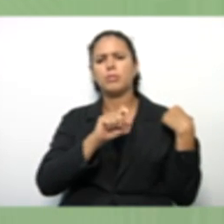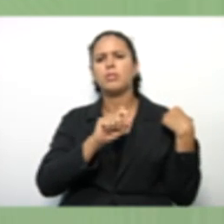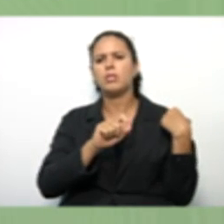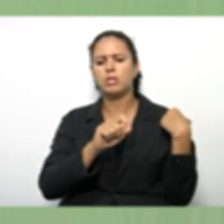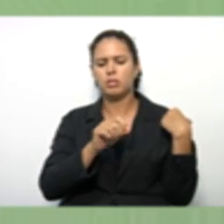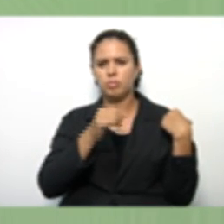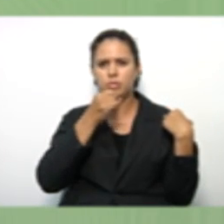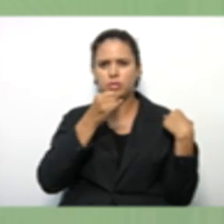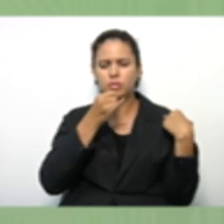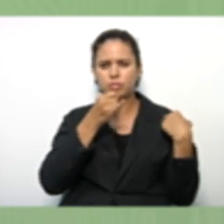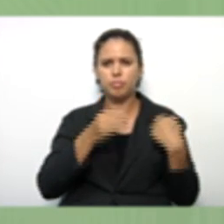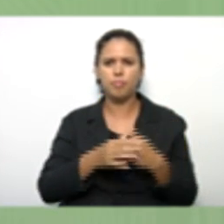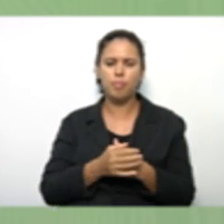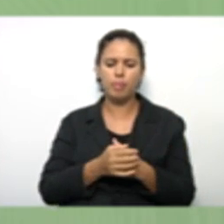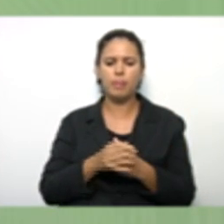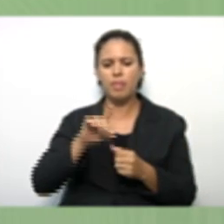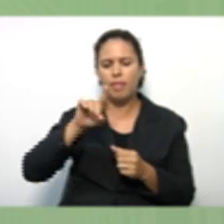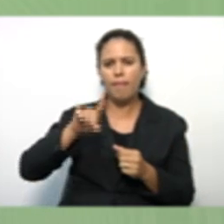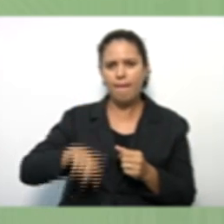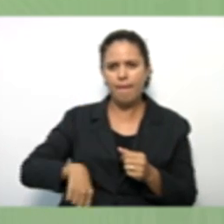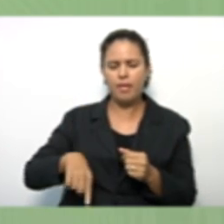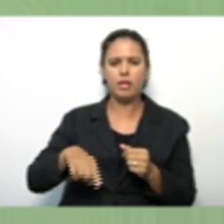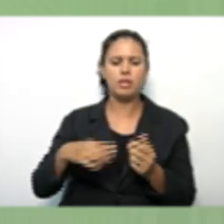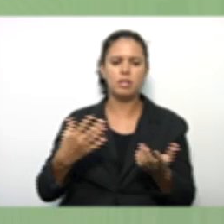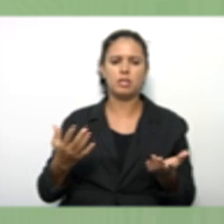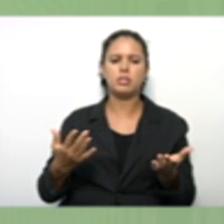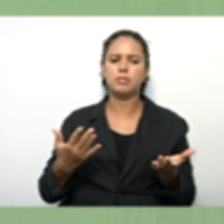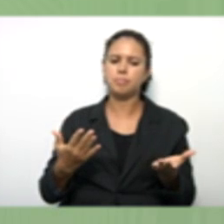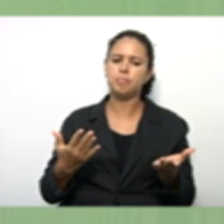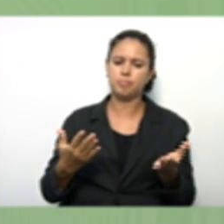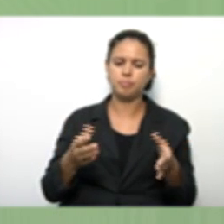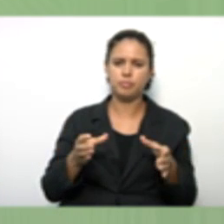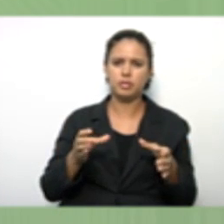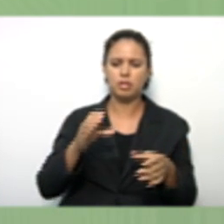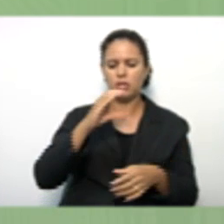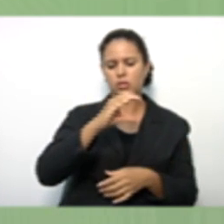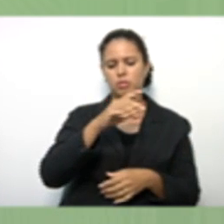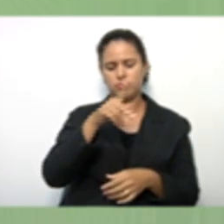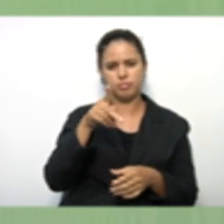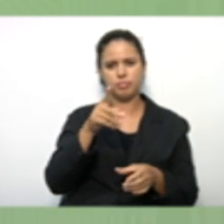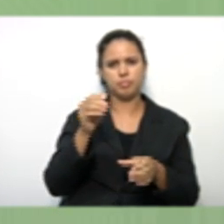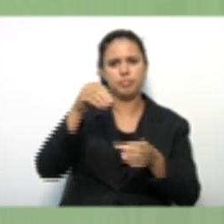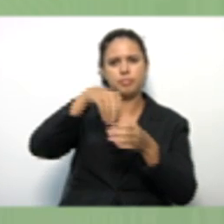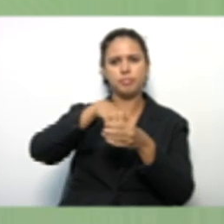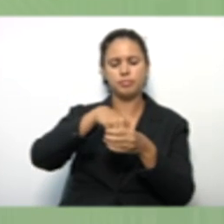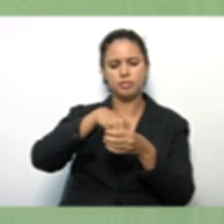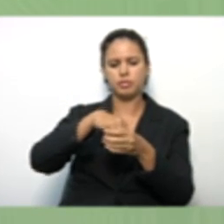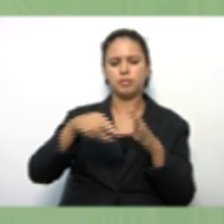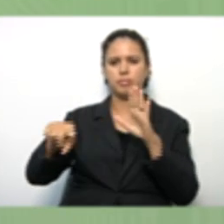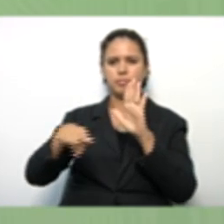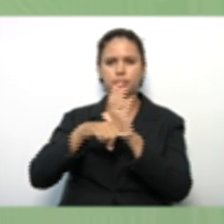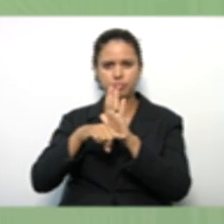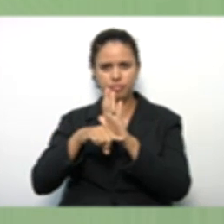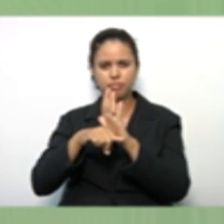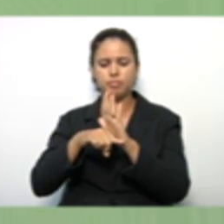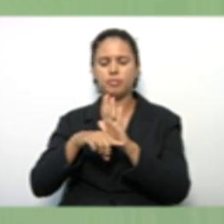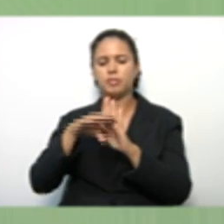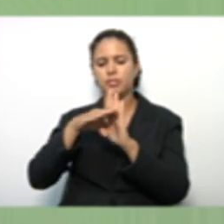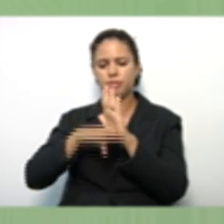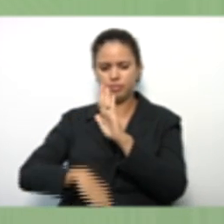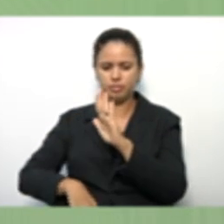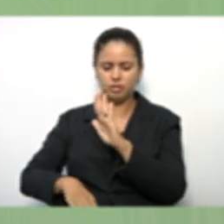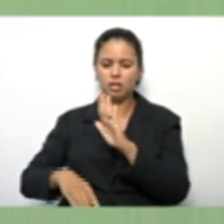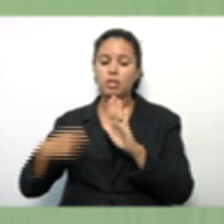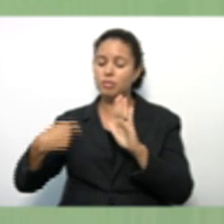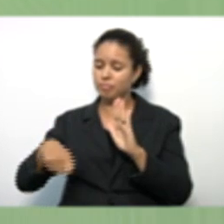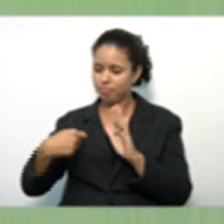Loí? Obrigações é a parte negativa, né? A parte que nós temos que pagar o que devemos ao terceiro, né?